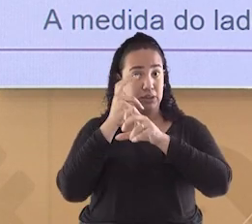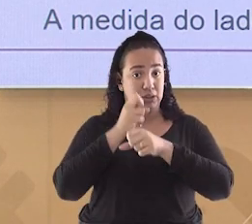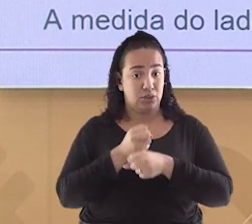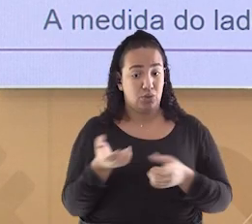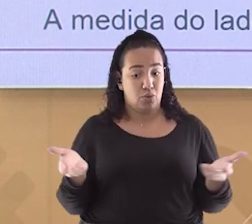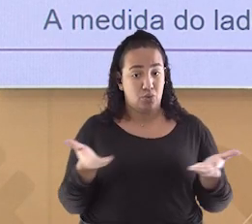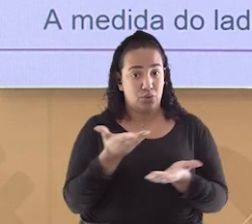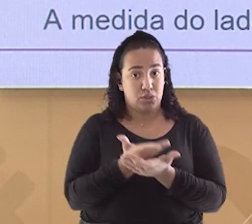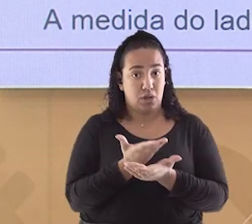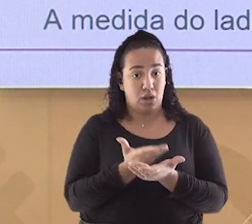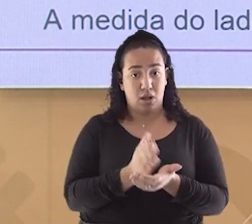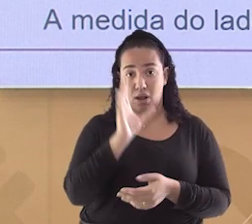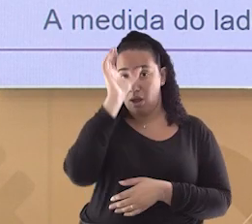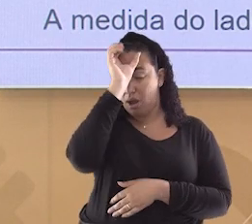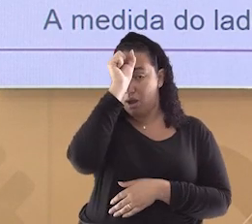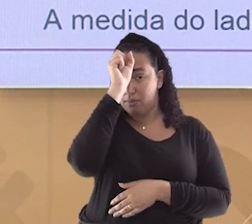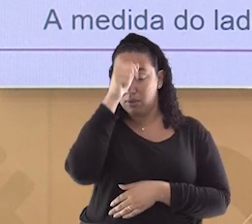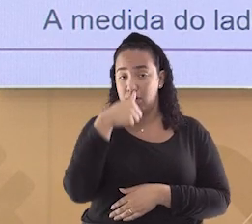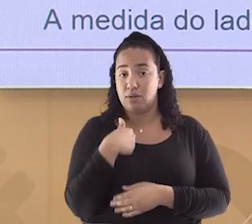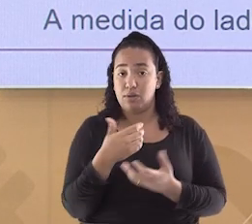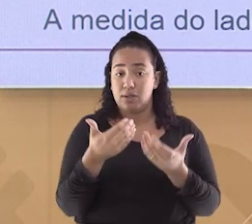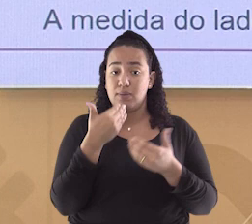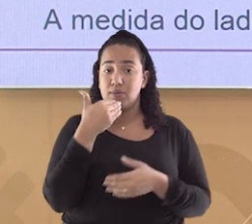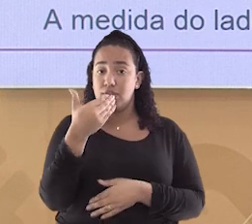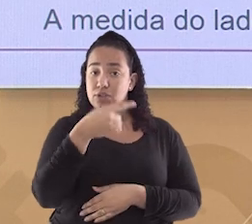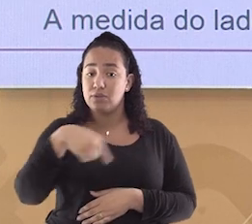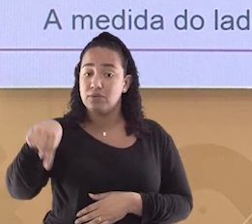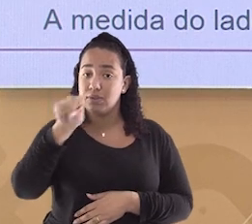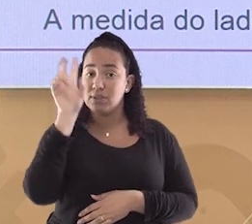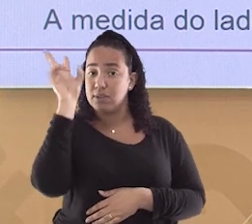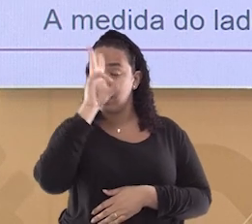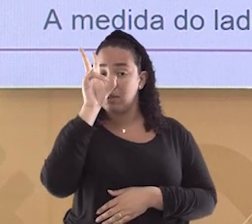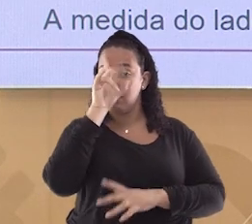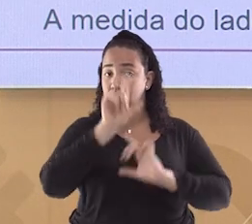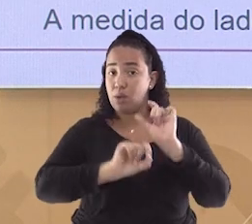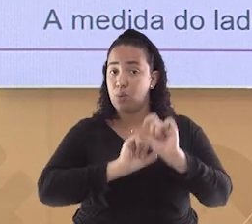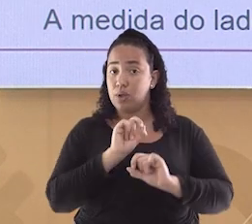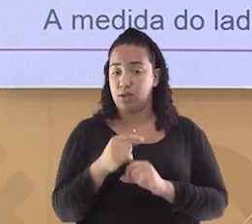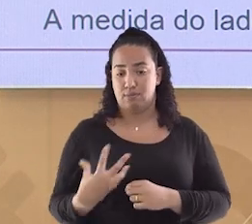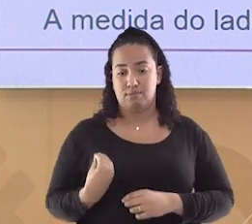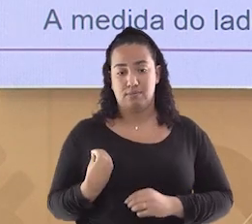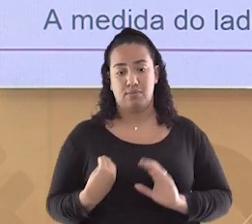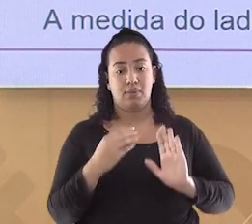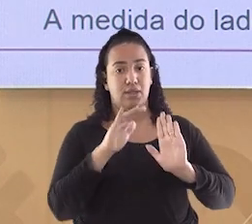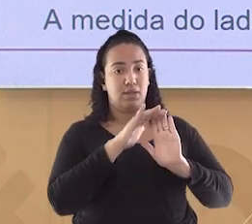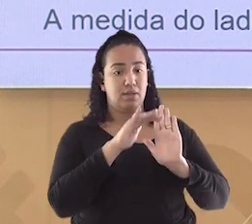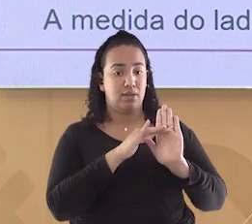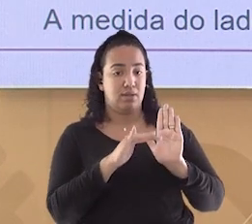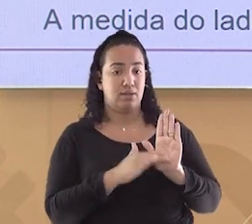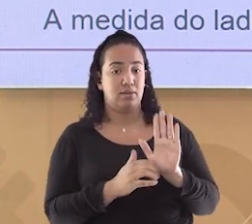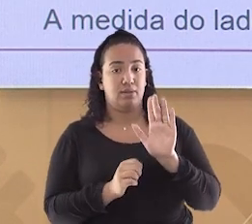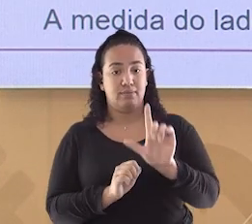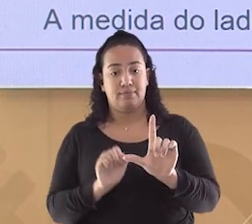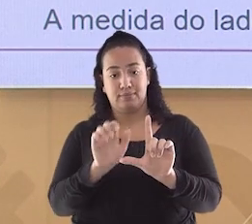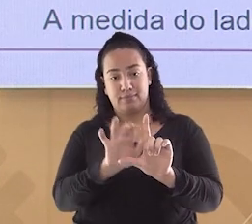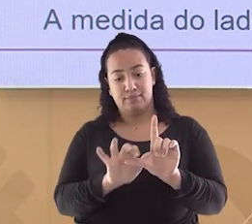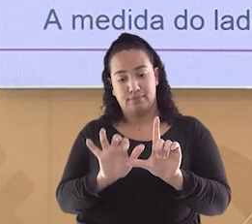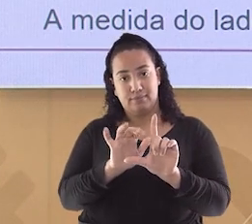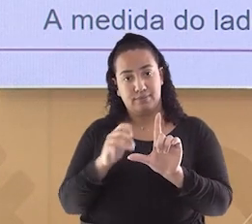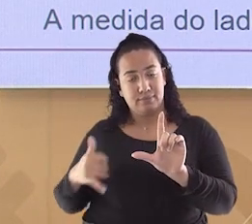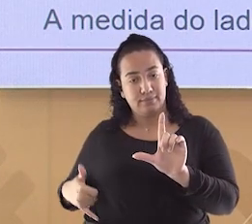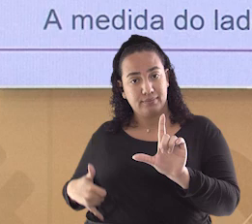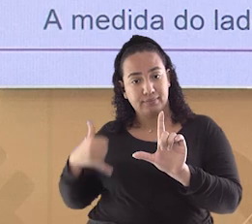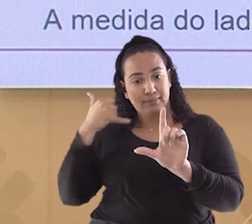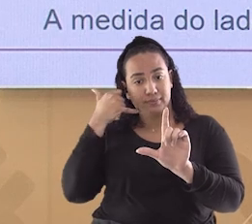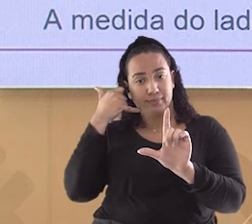Mas antes de relembrarmos o que aprendemos na aula de hoje, gostaria de lembrar para você não esquecer de apontar a câmera